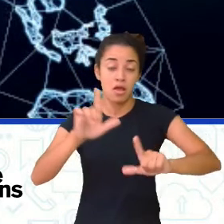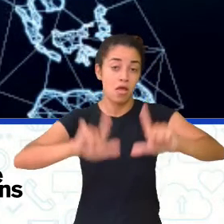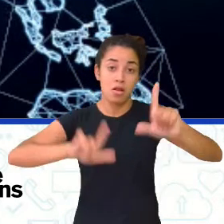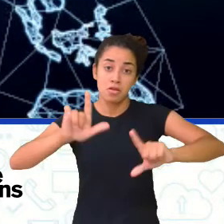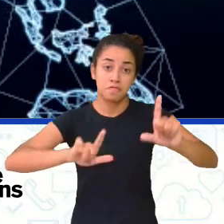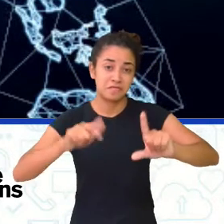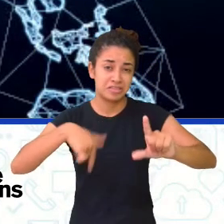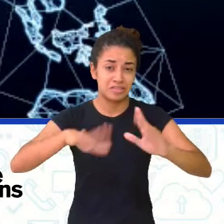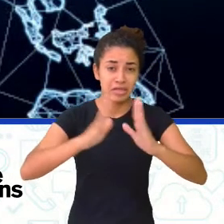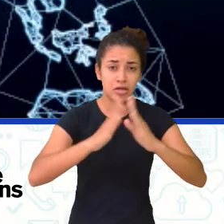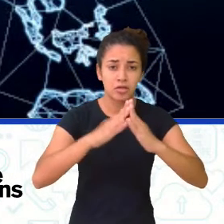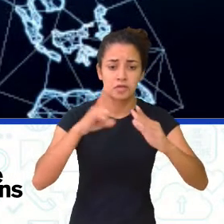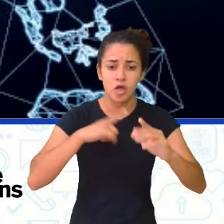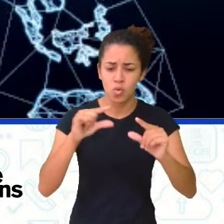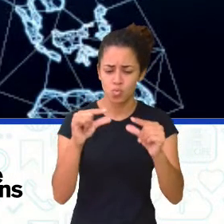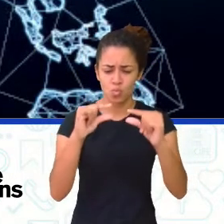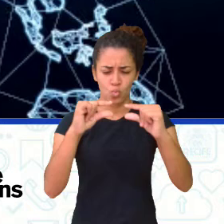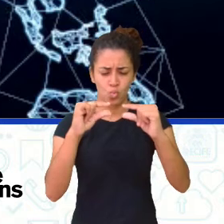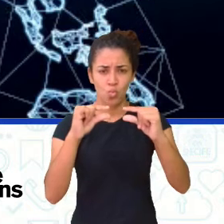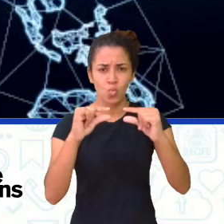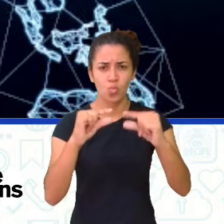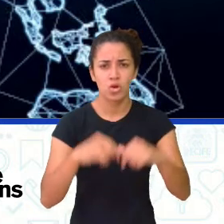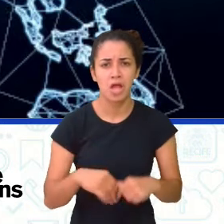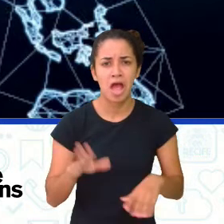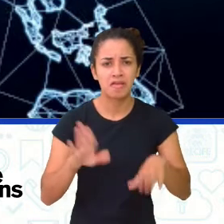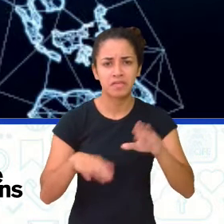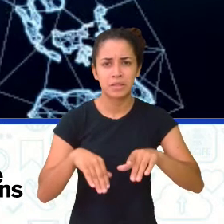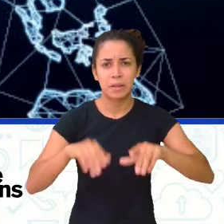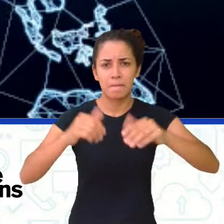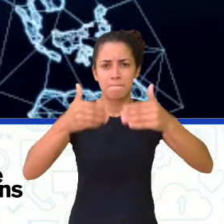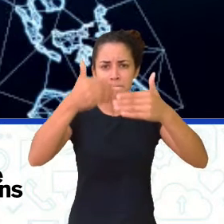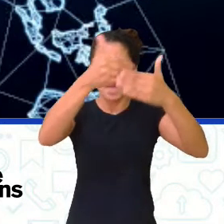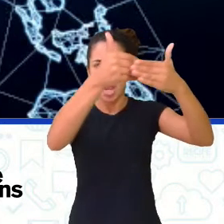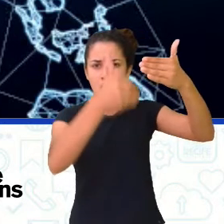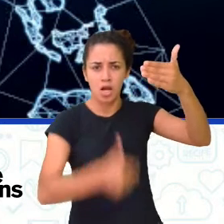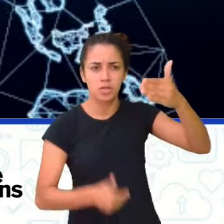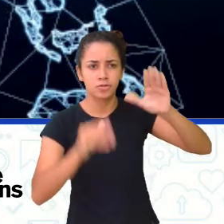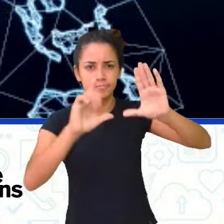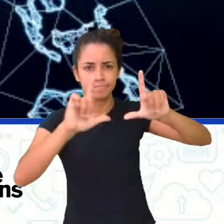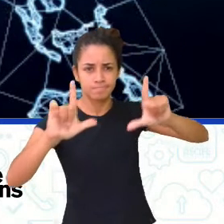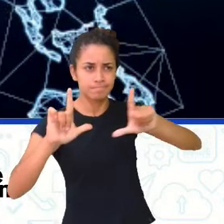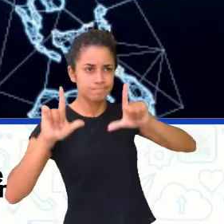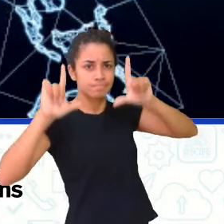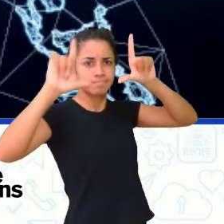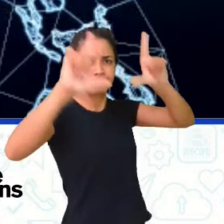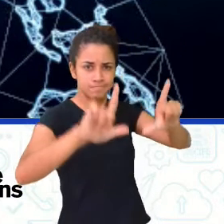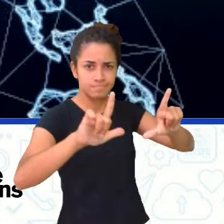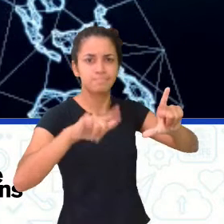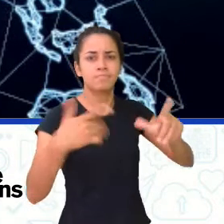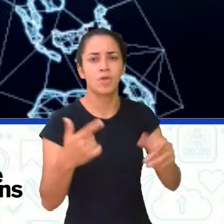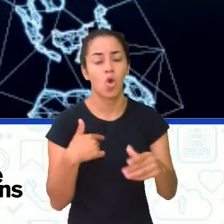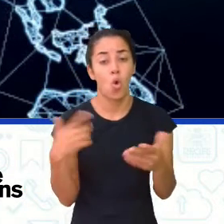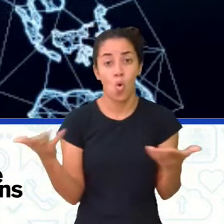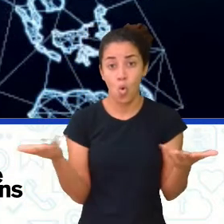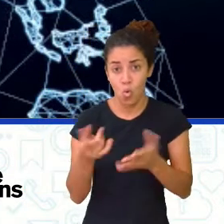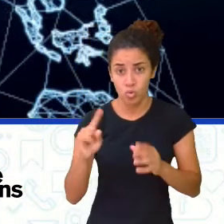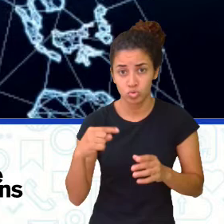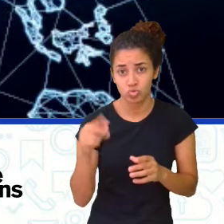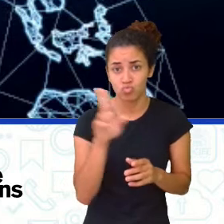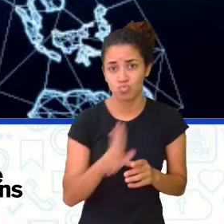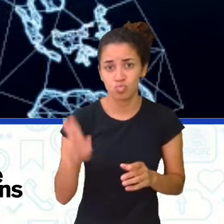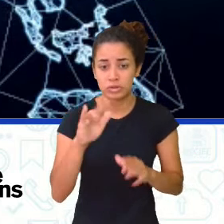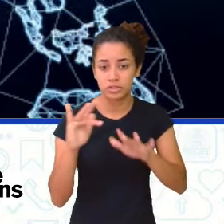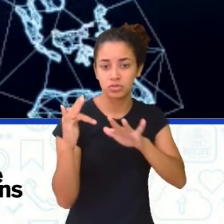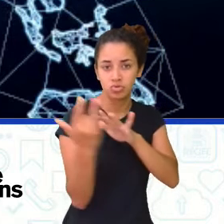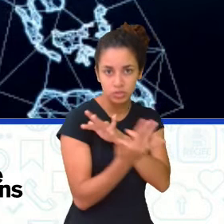ela é bem finazinha, né? Fica até na parede. Hoje eu utilizo muitas redes sociais, por exemplo,